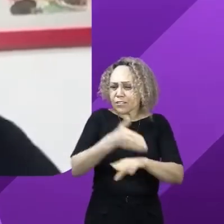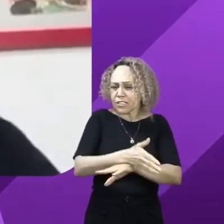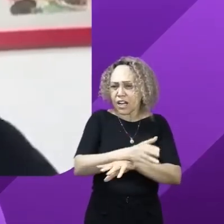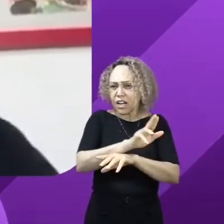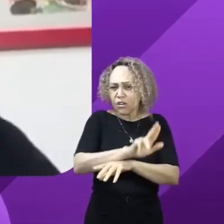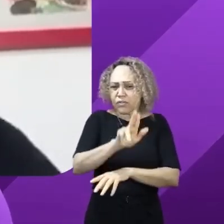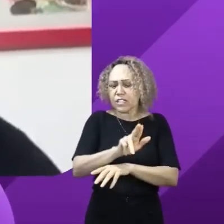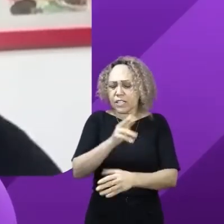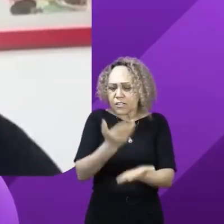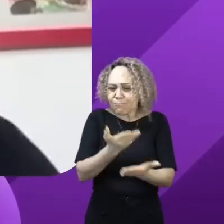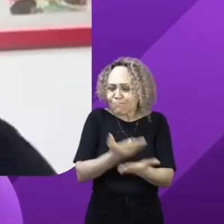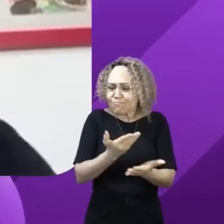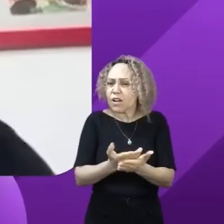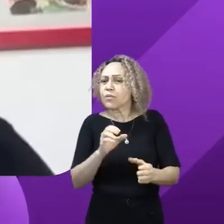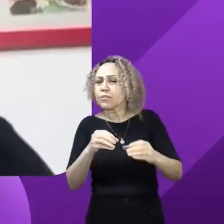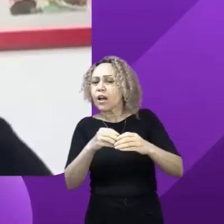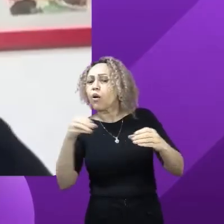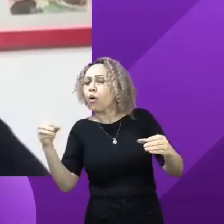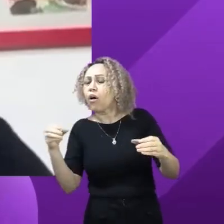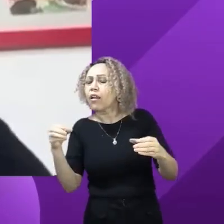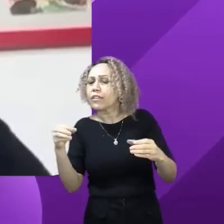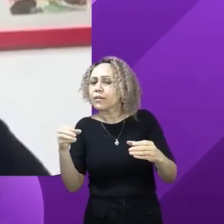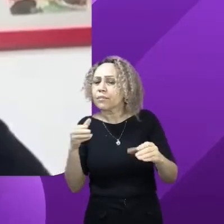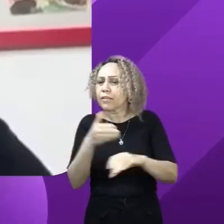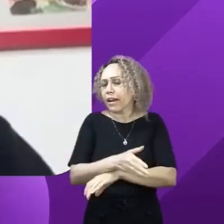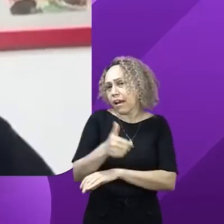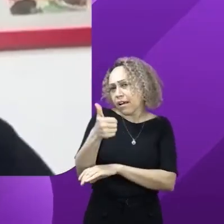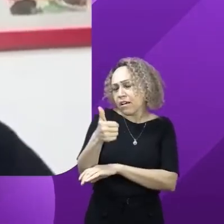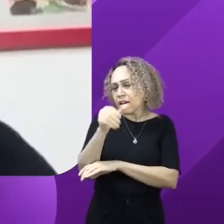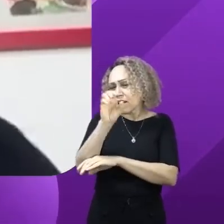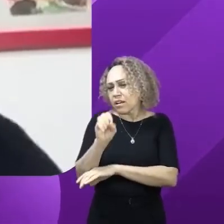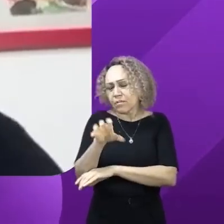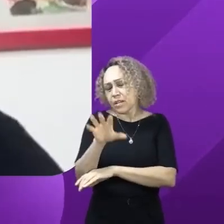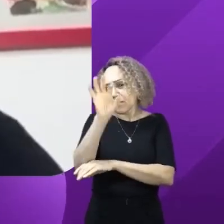cotas para entrar, é como a gente garante a permanência desse jovem,